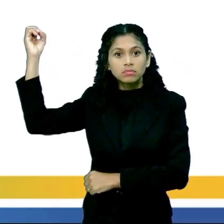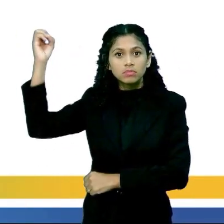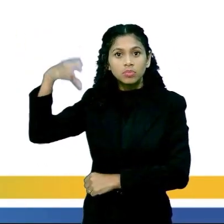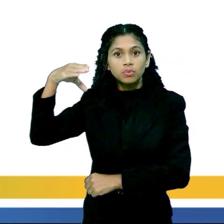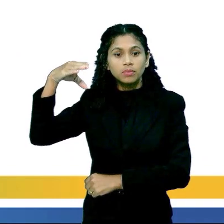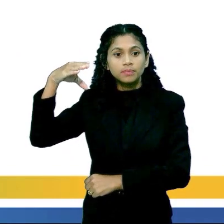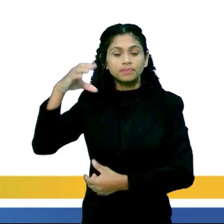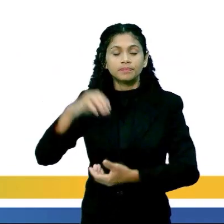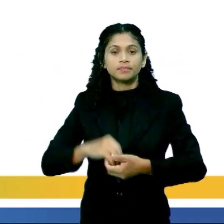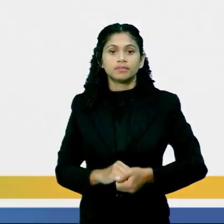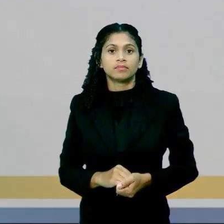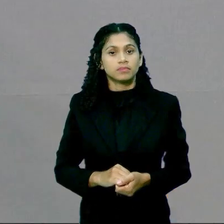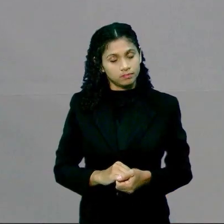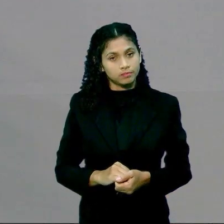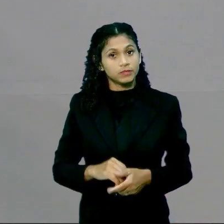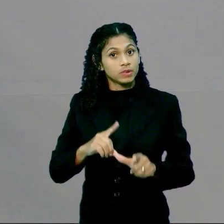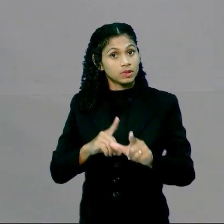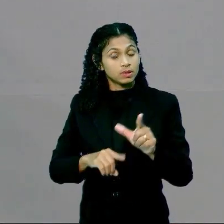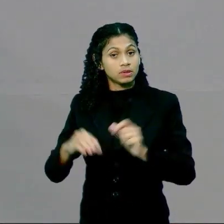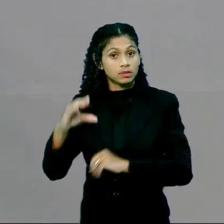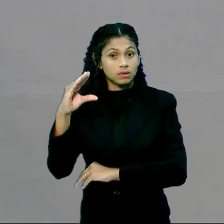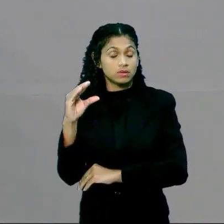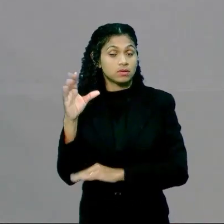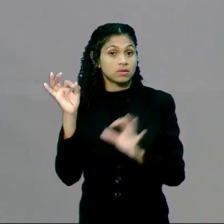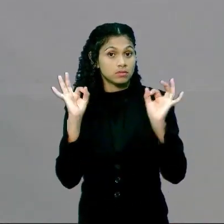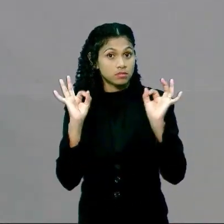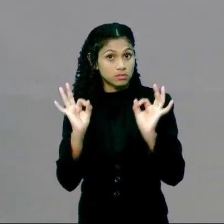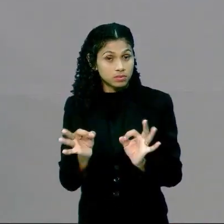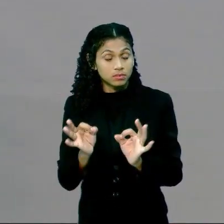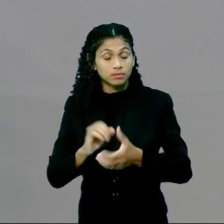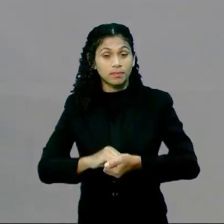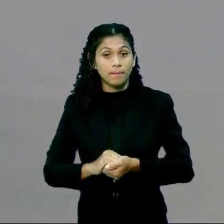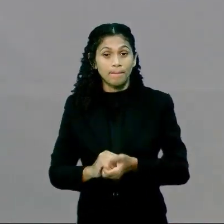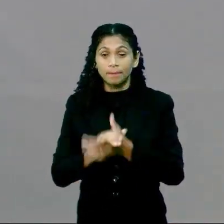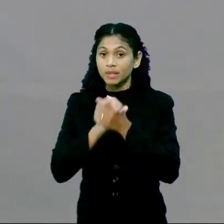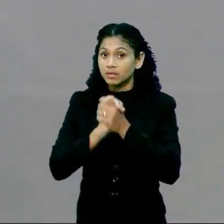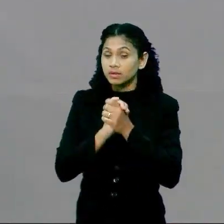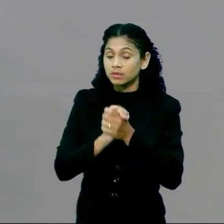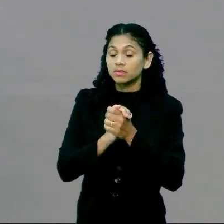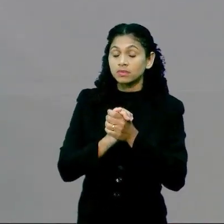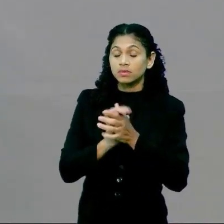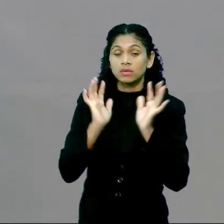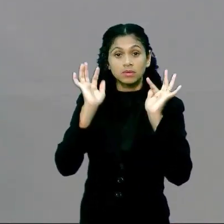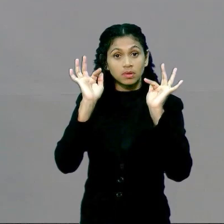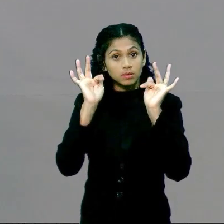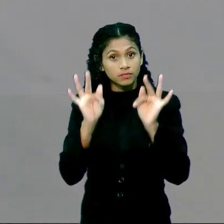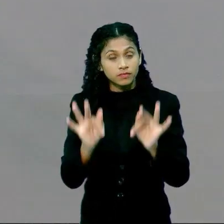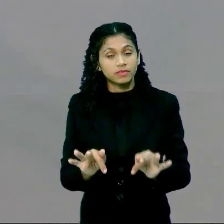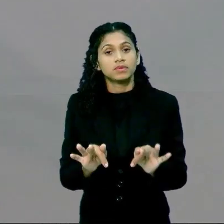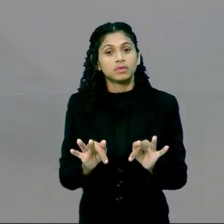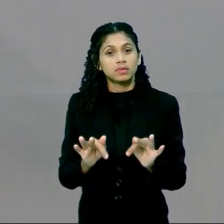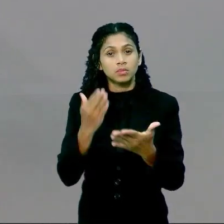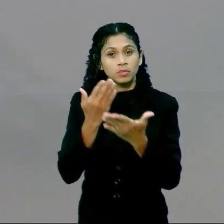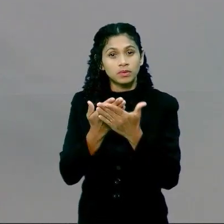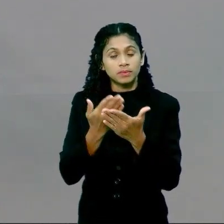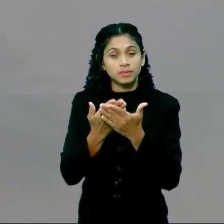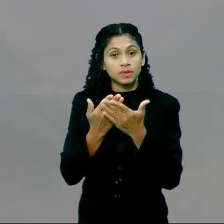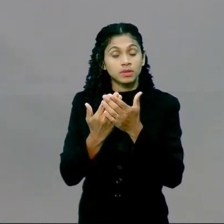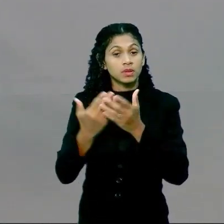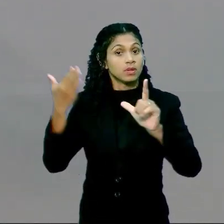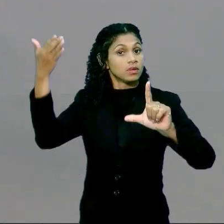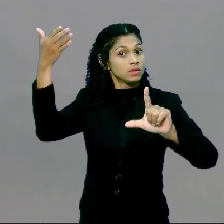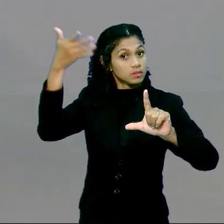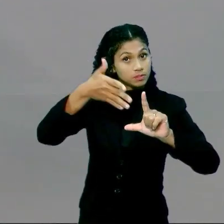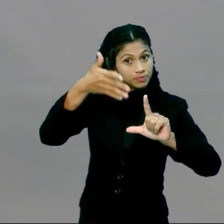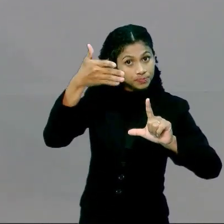resposta aí, tela de pintura. É isso, galera. Parabéns para quem acertou. Chegamos ao final de mais uma aula. Olha que as nossas